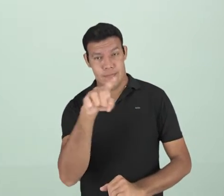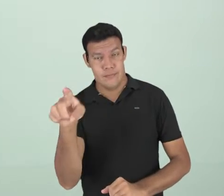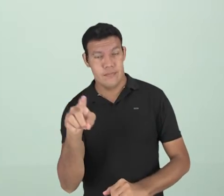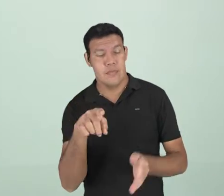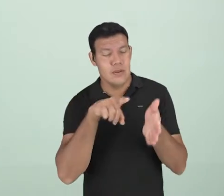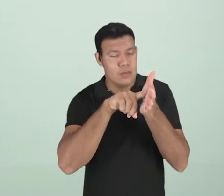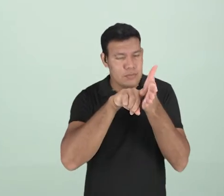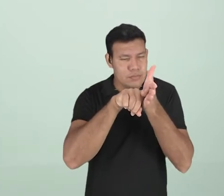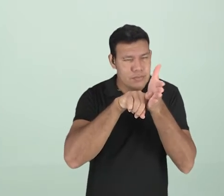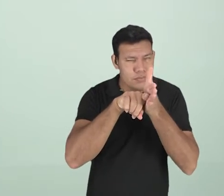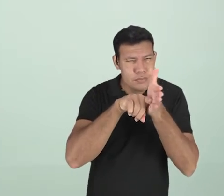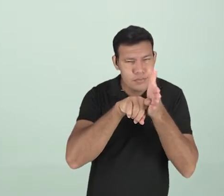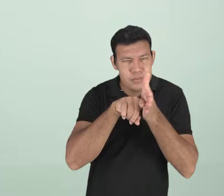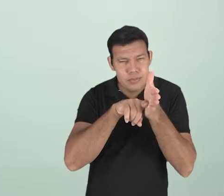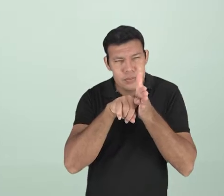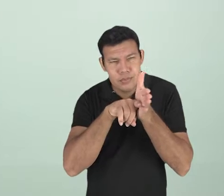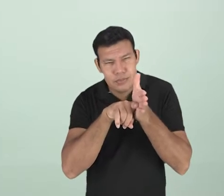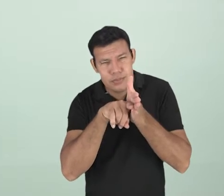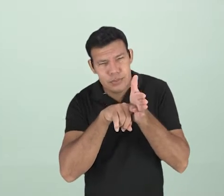uma pesquisa